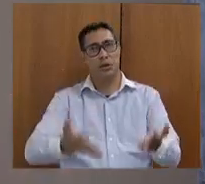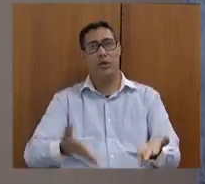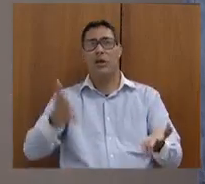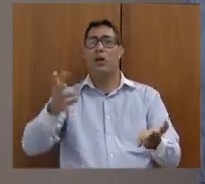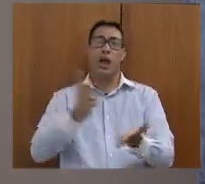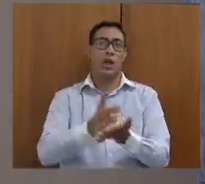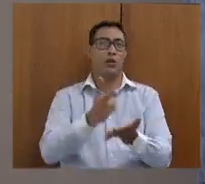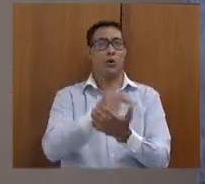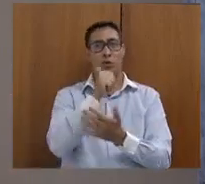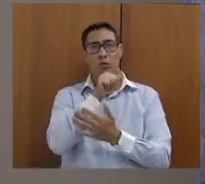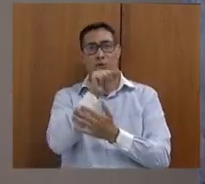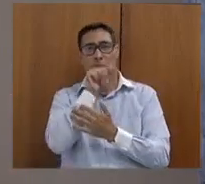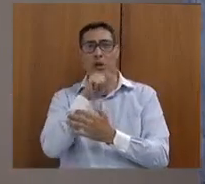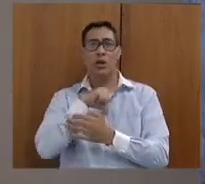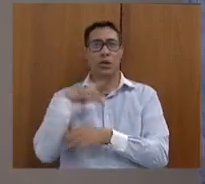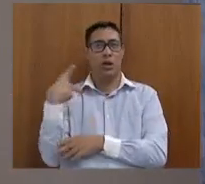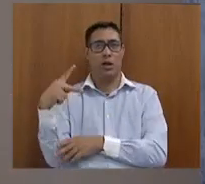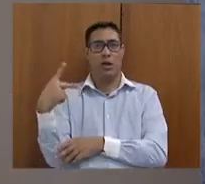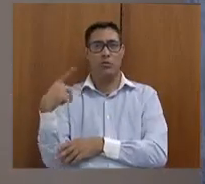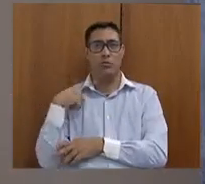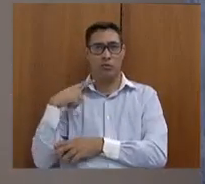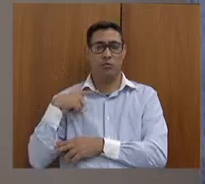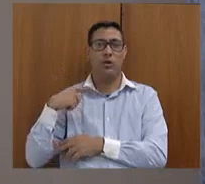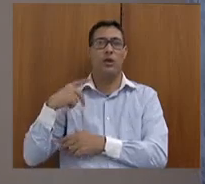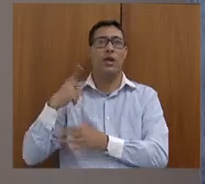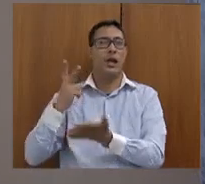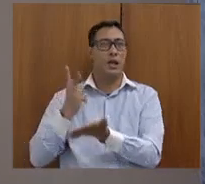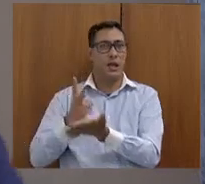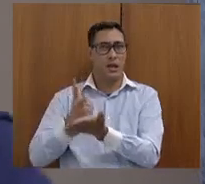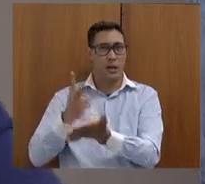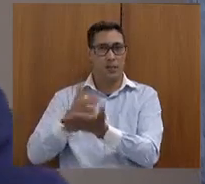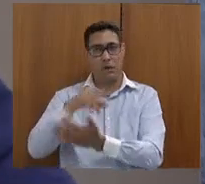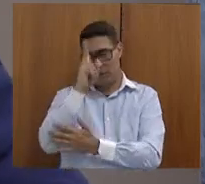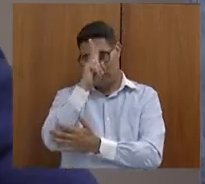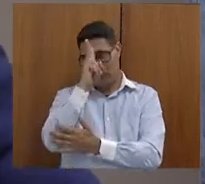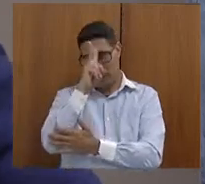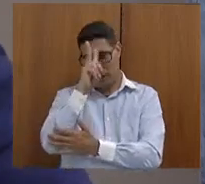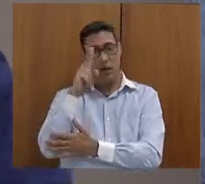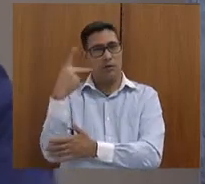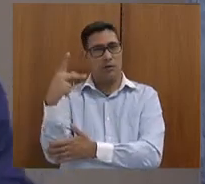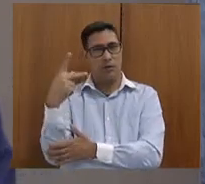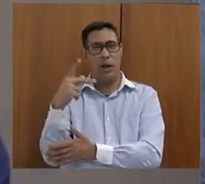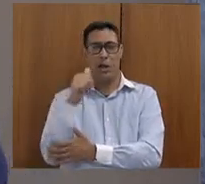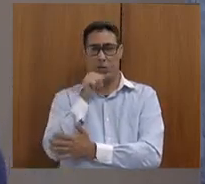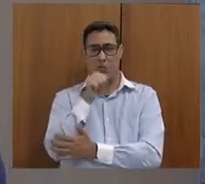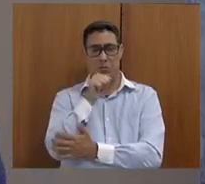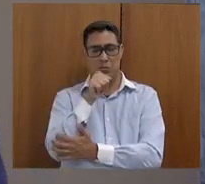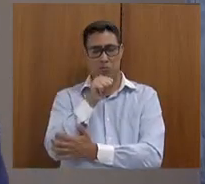sempre fez grandes Viola que não posso deixar de lembrar ela aqui também uma grande mulher